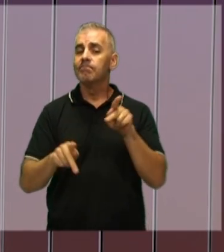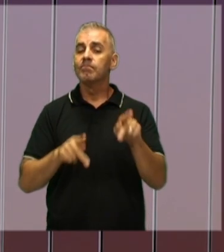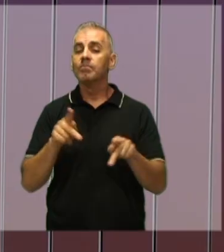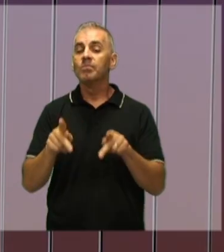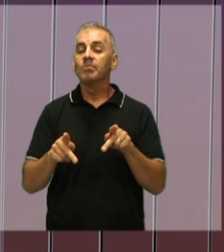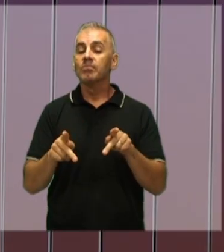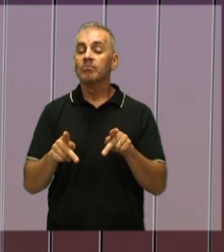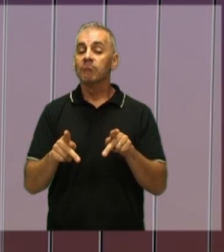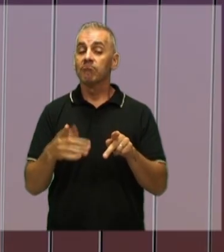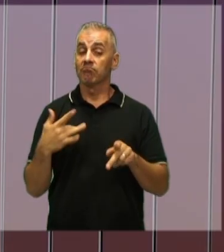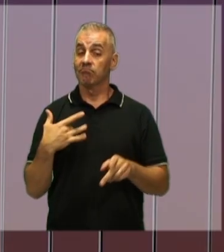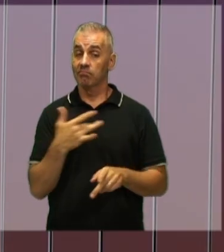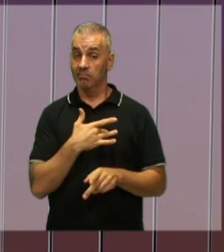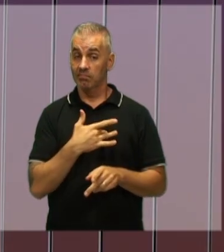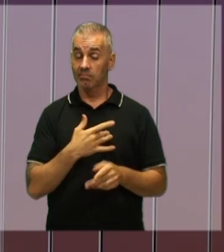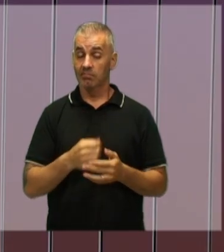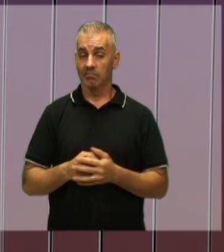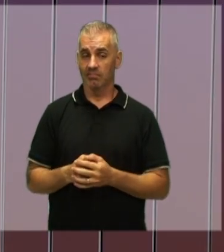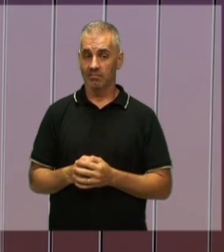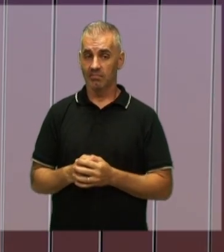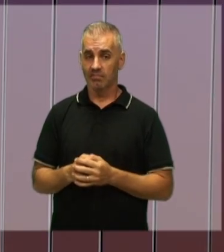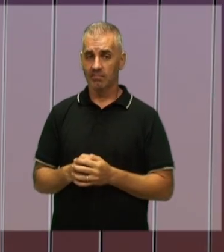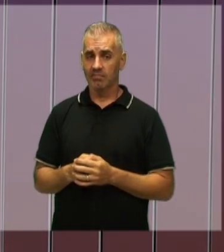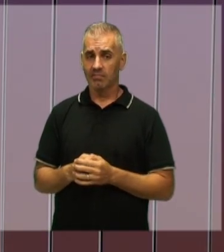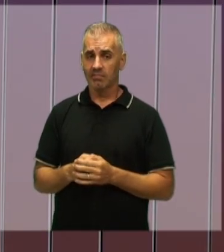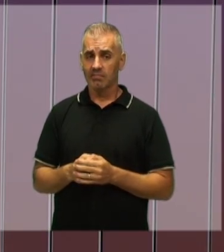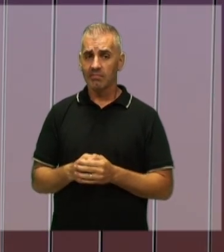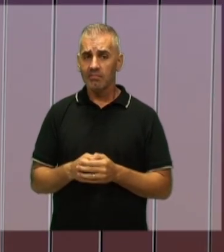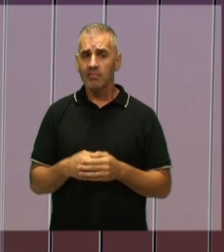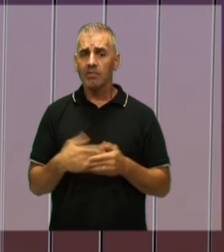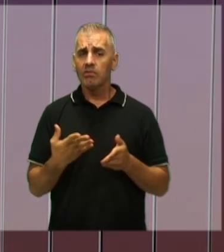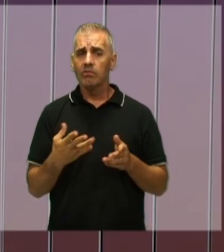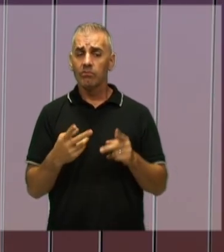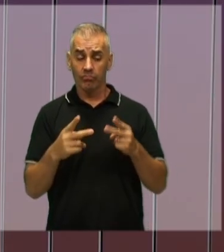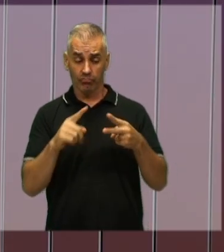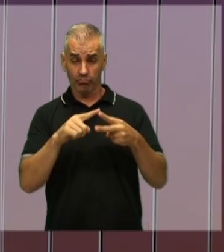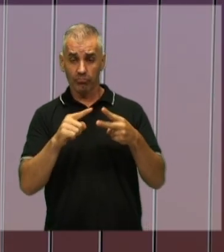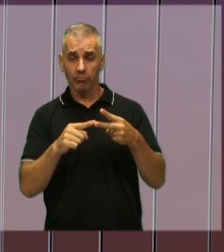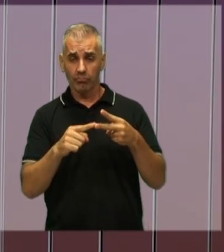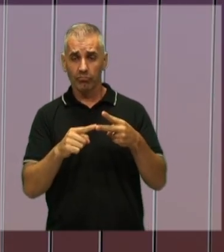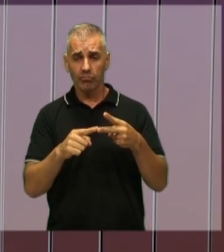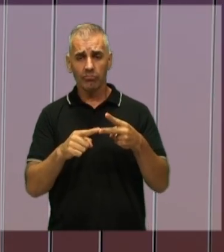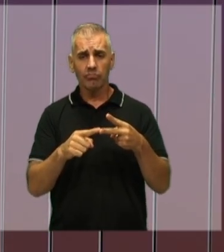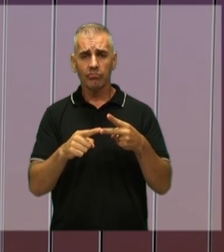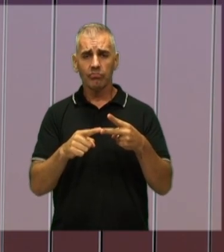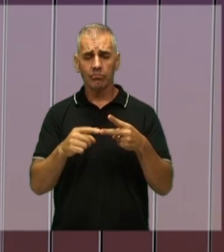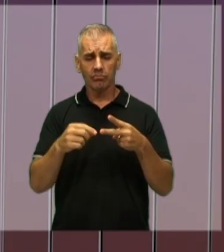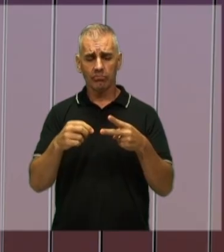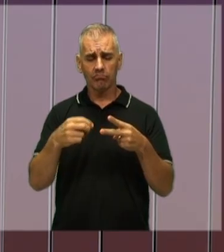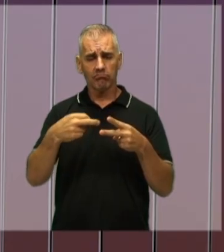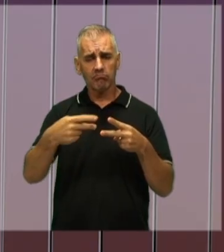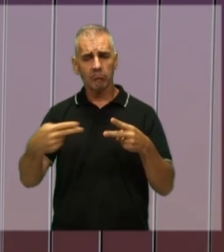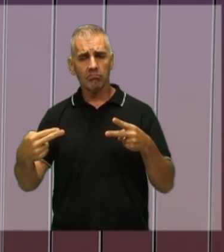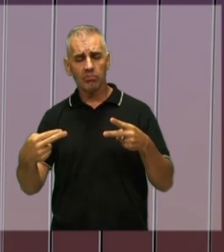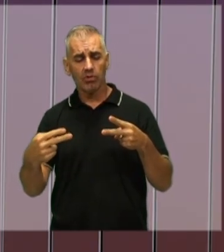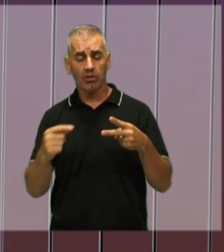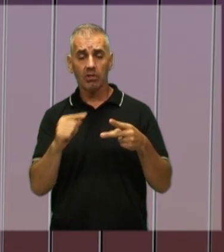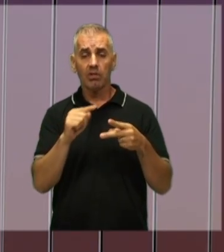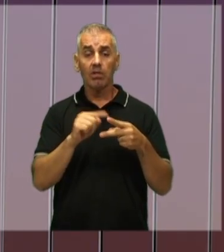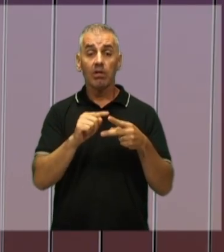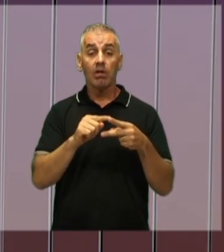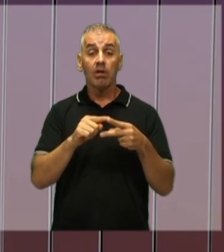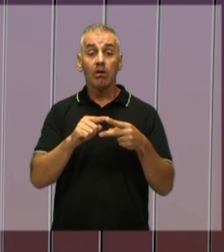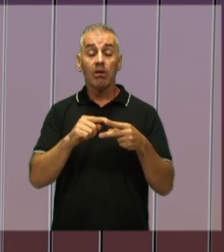Tem 2 necessidades. O qual que sejam iguais, equivalentes à necessidade, tá? O qual que vai atender